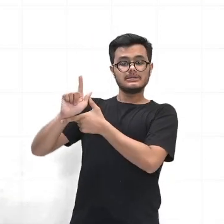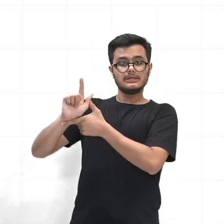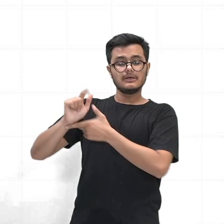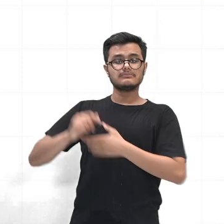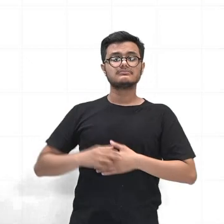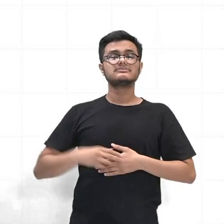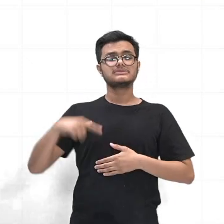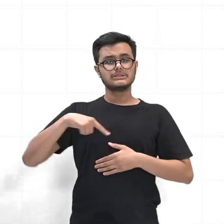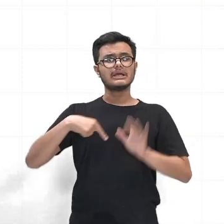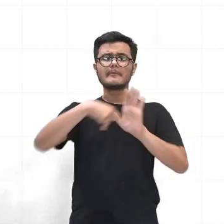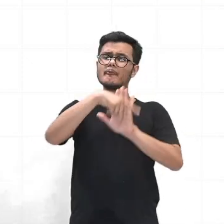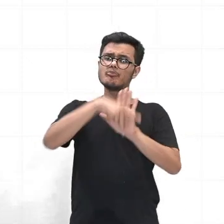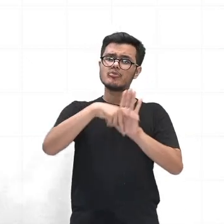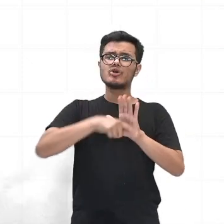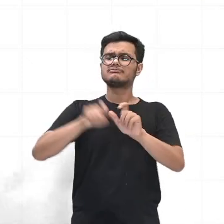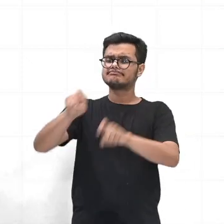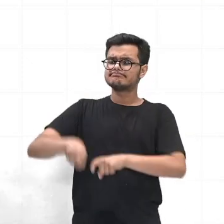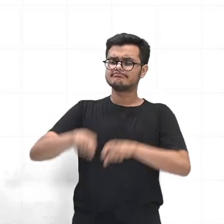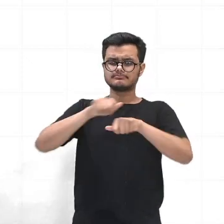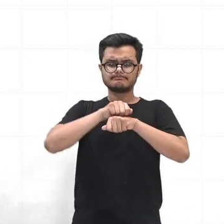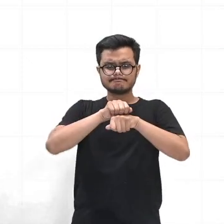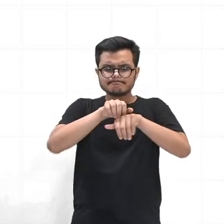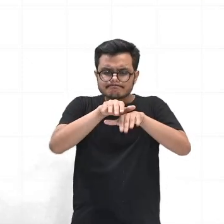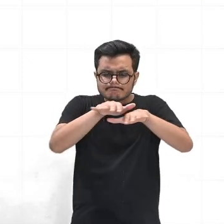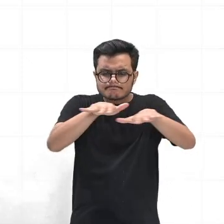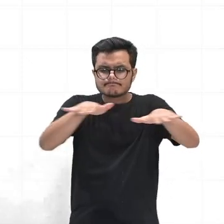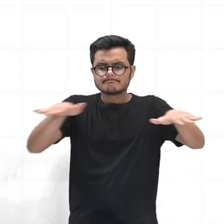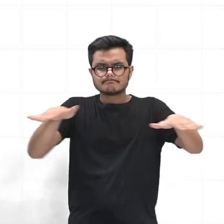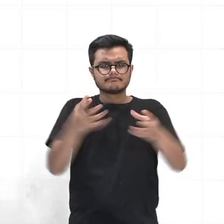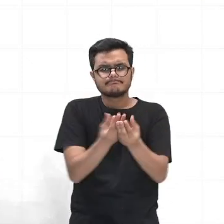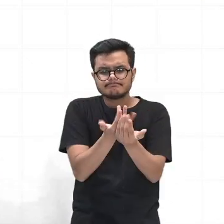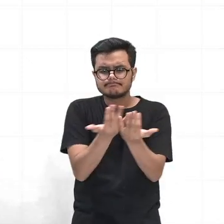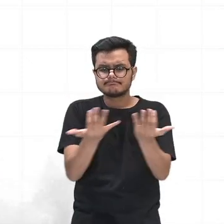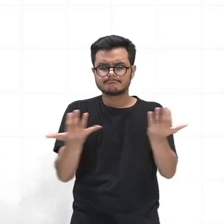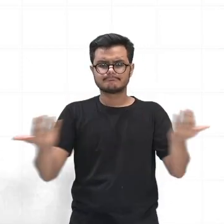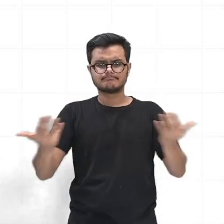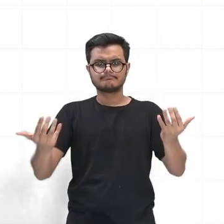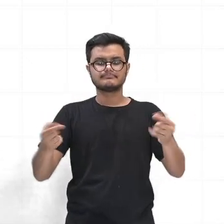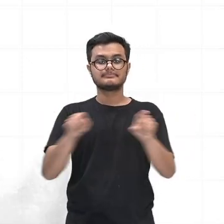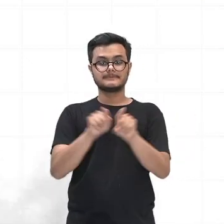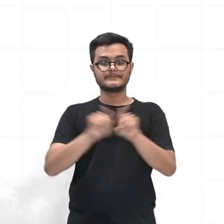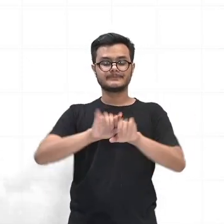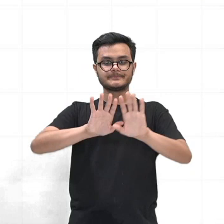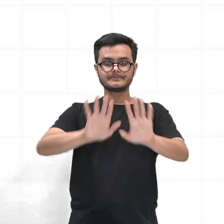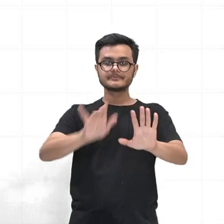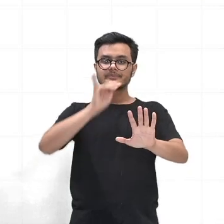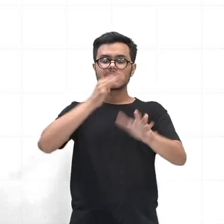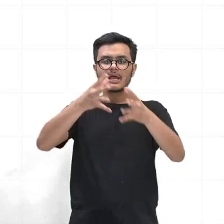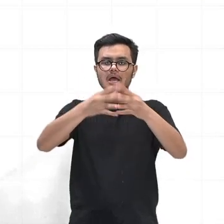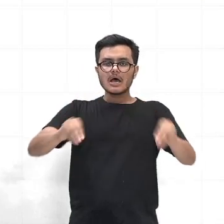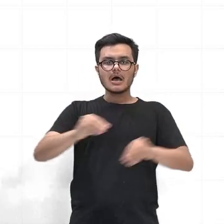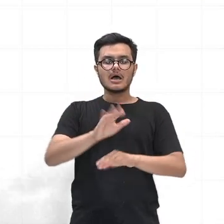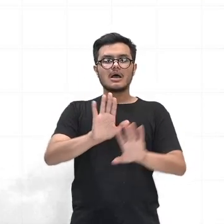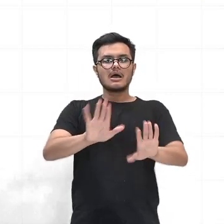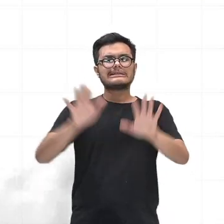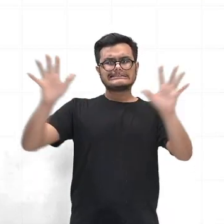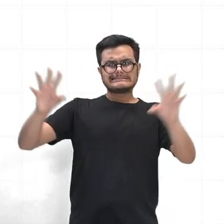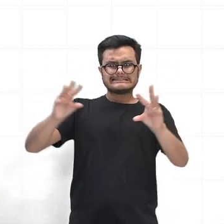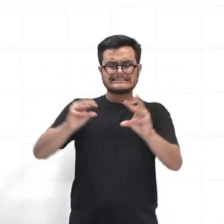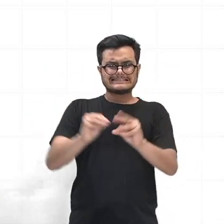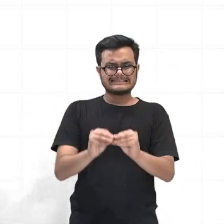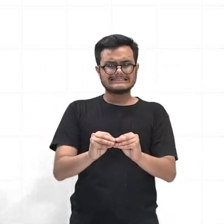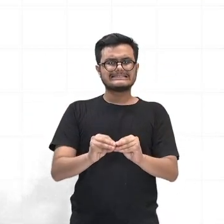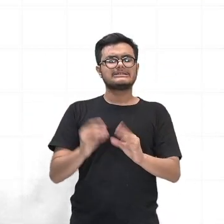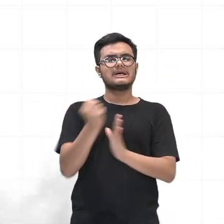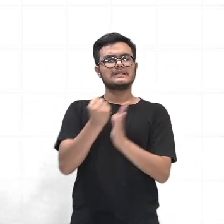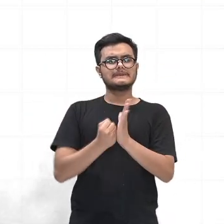projetos de terraplanagem, criando montes artificiais. O declínio dessa civilização ocorreu ali por volta do